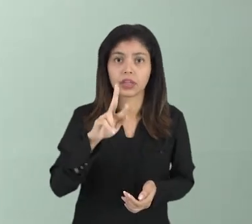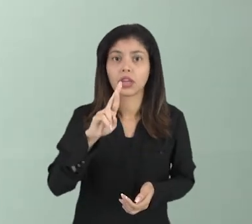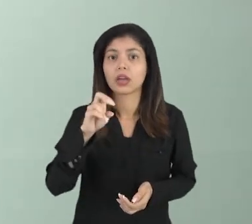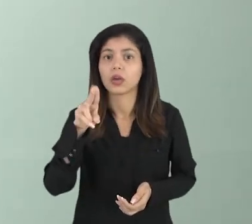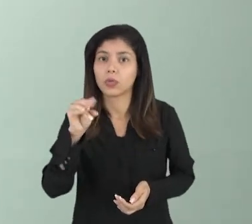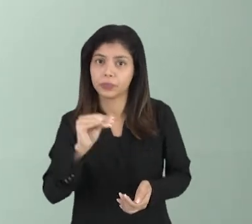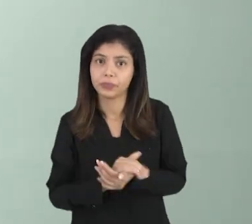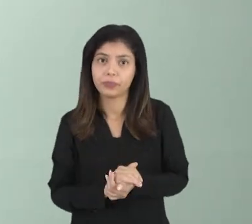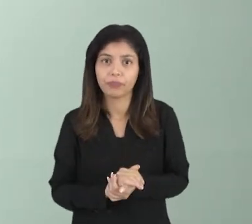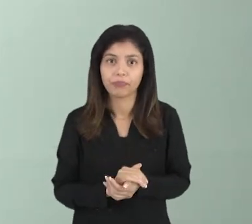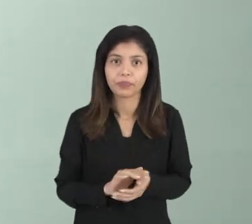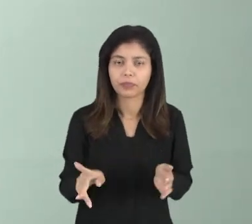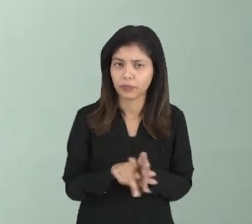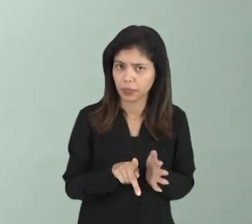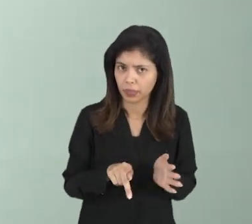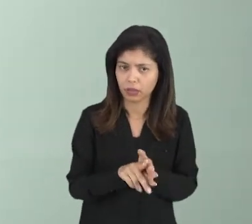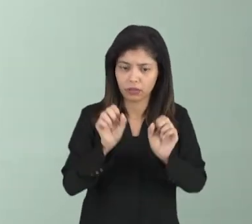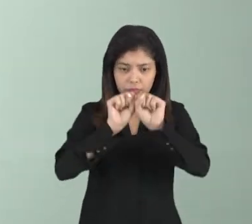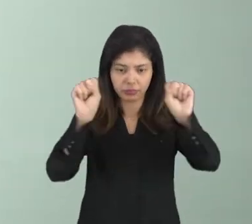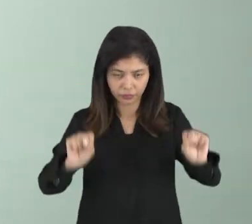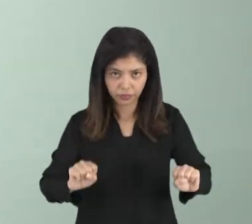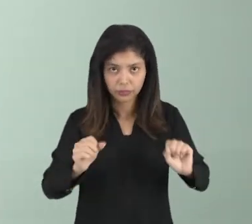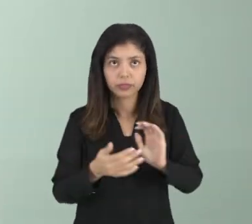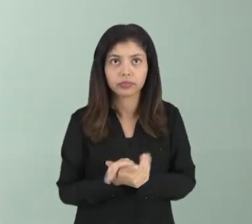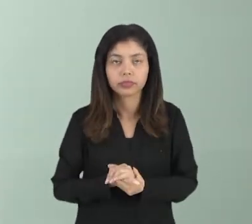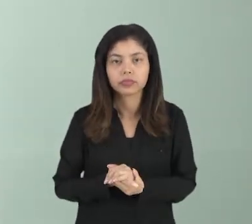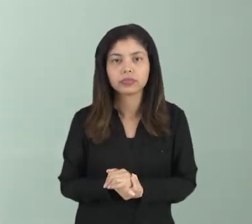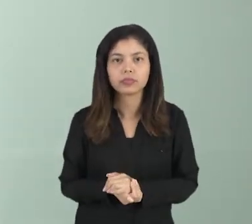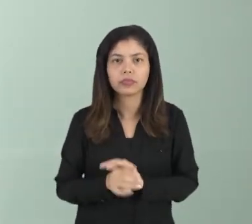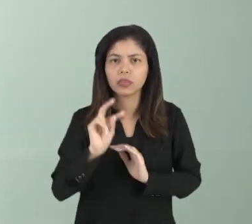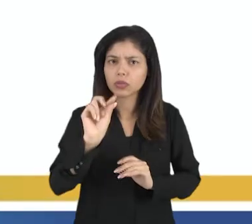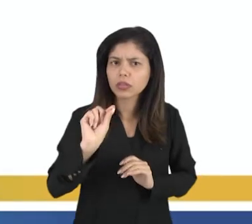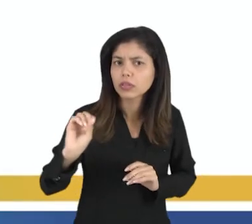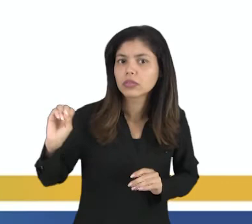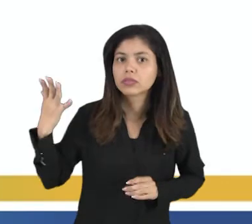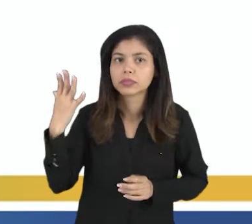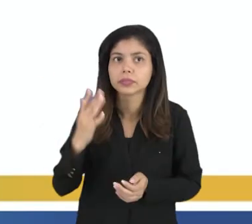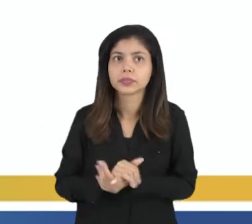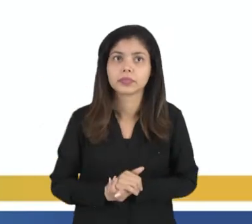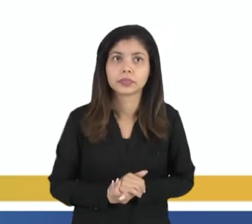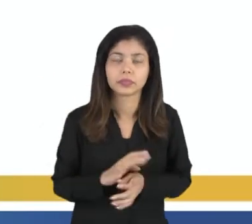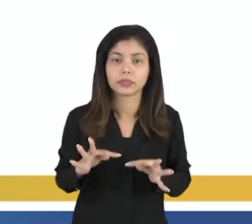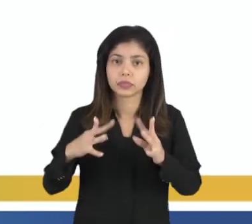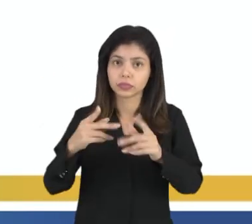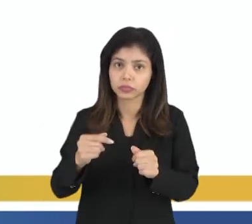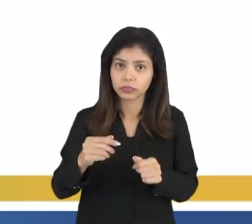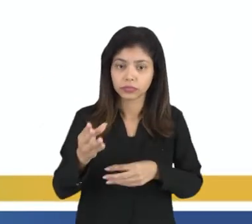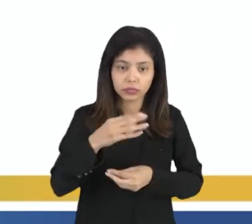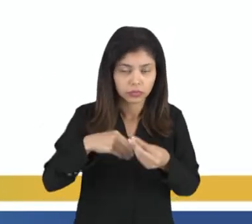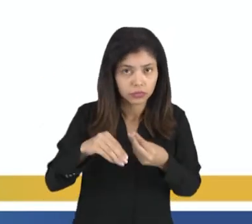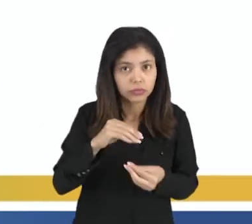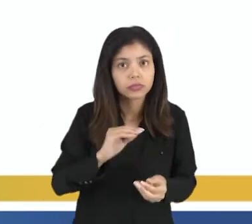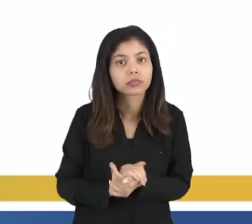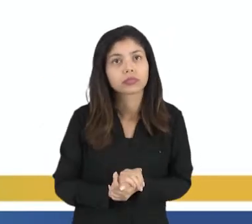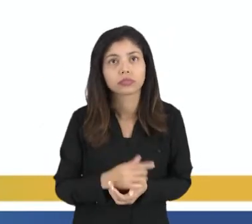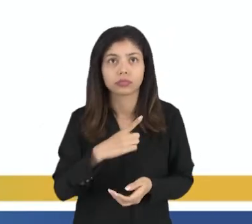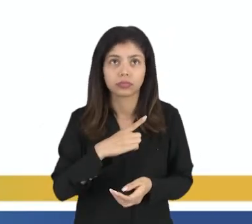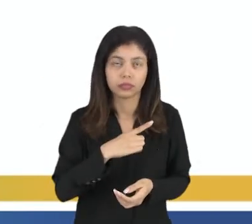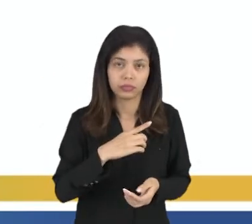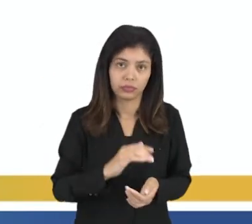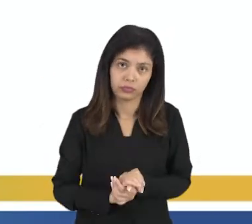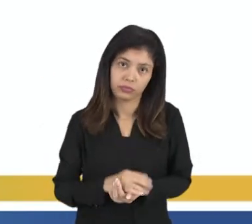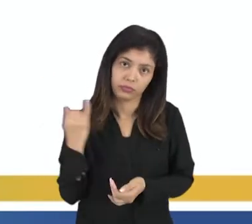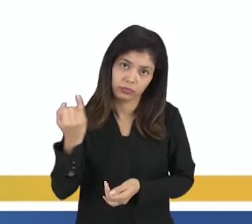de desorganização do sistema. O que acontece? Tudo que você envolve energia, tudo que envolve